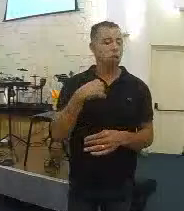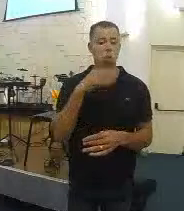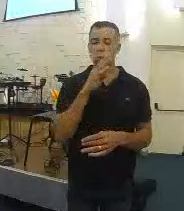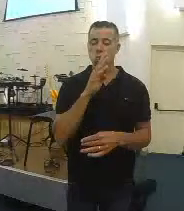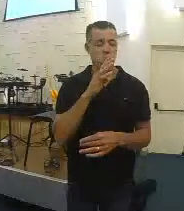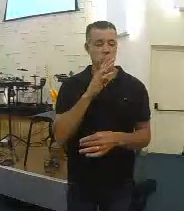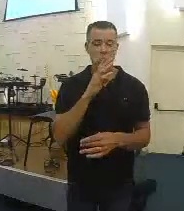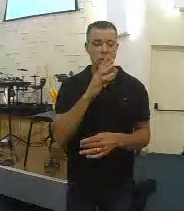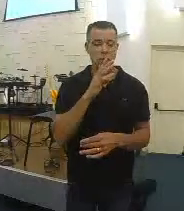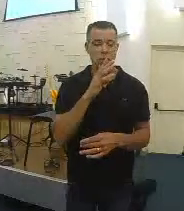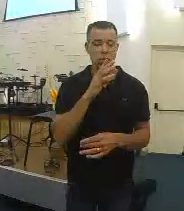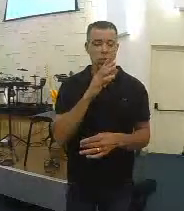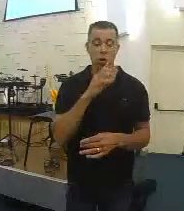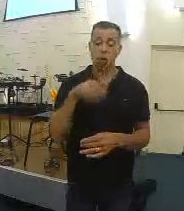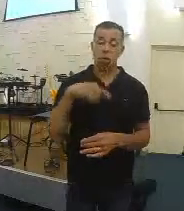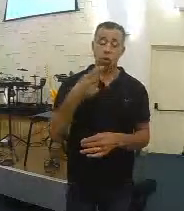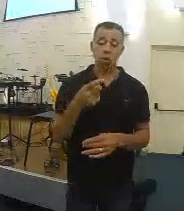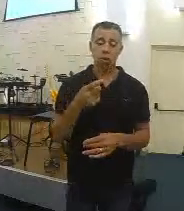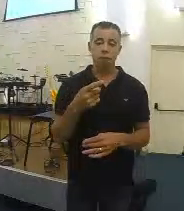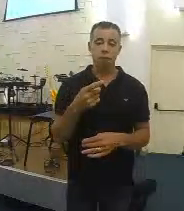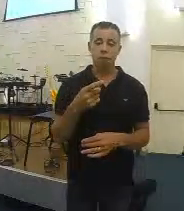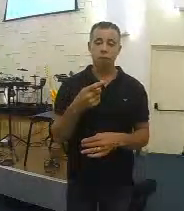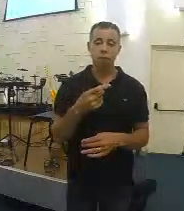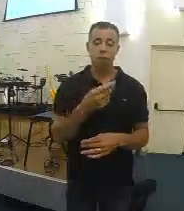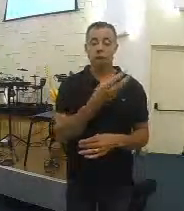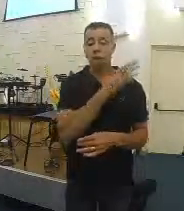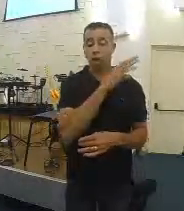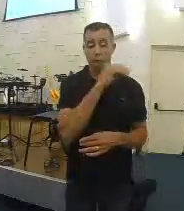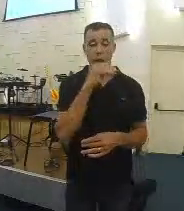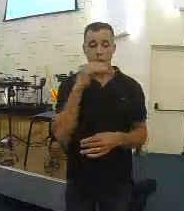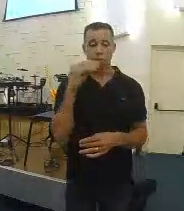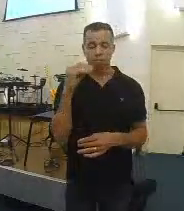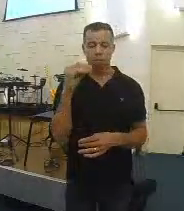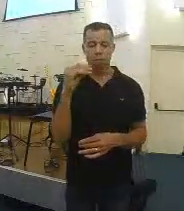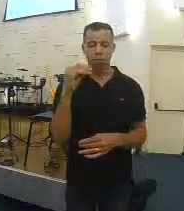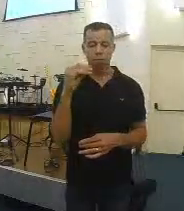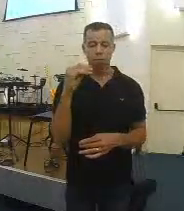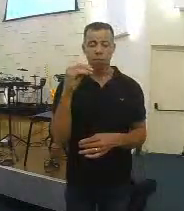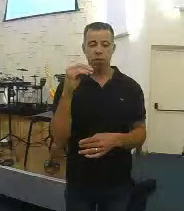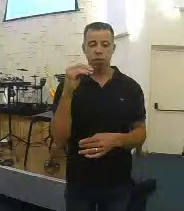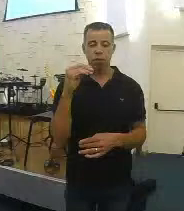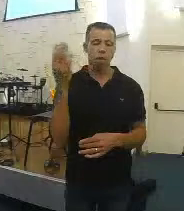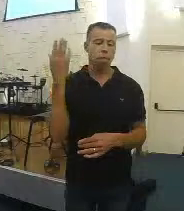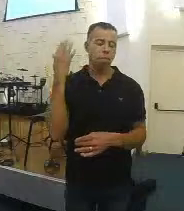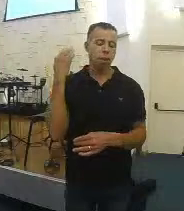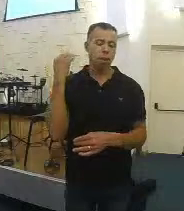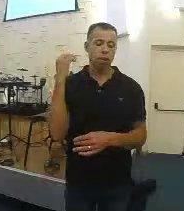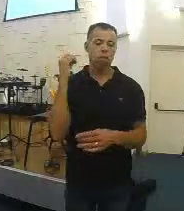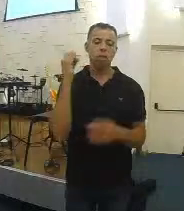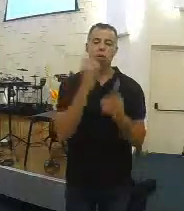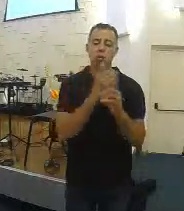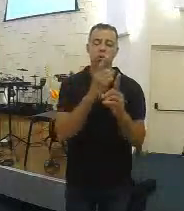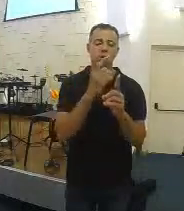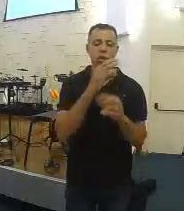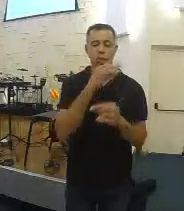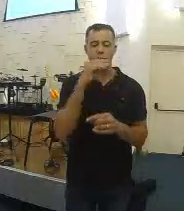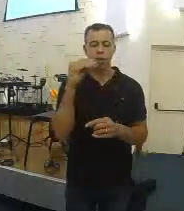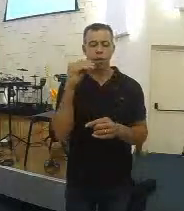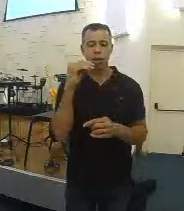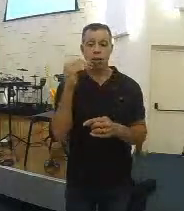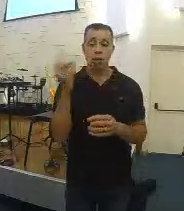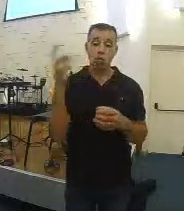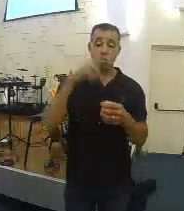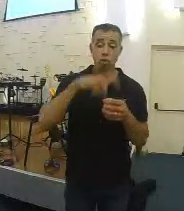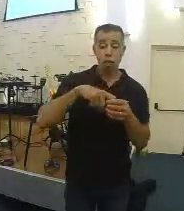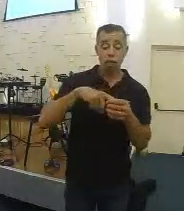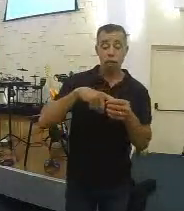dia, um adolescente da minha época de adolescência me encontrou nas redes sociais e disse: voltei para casa,